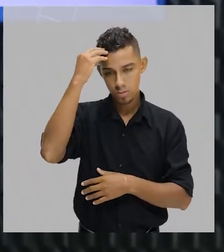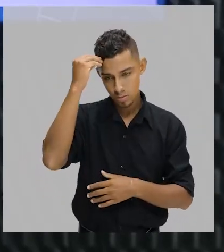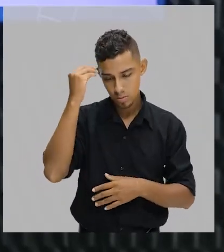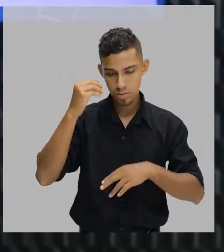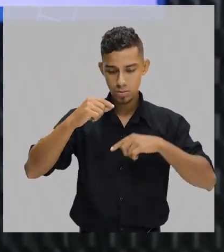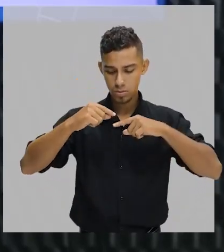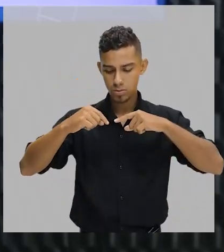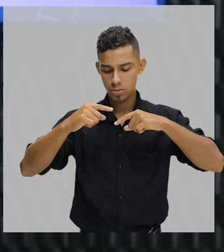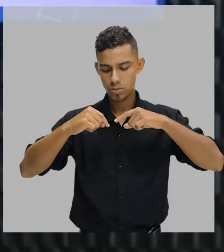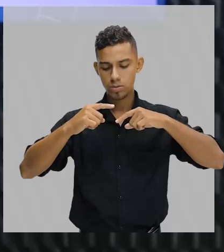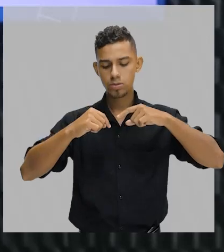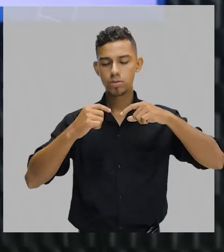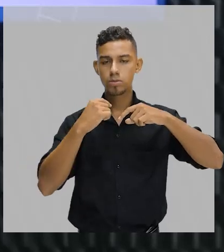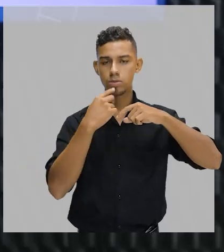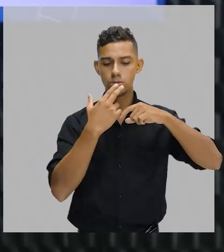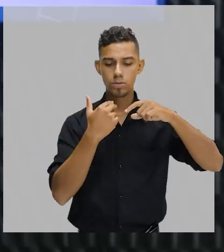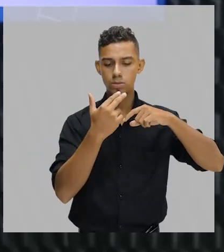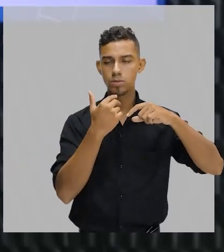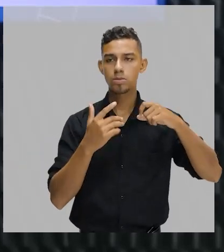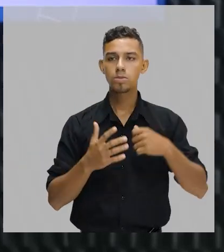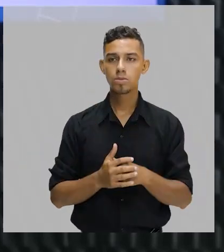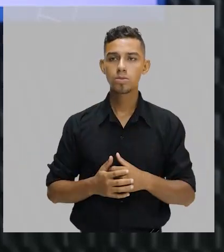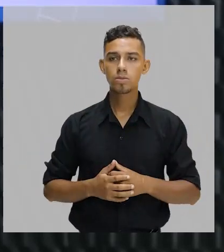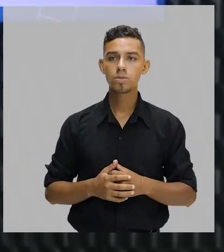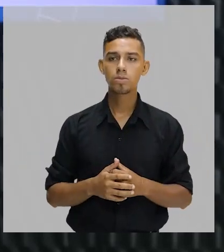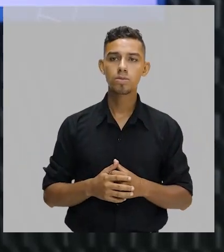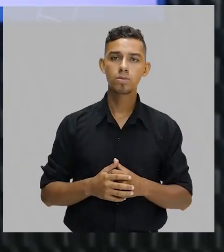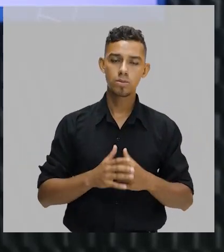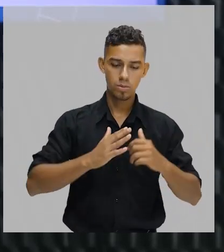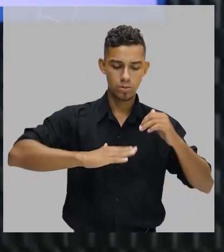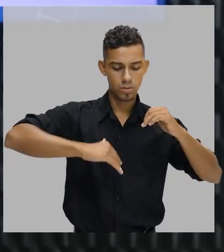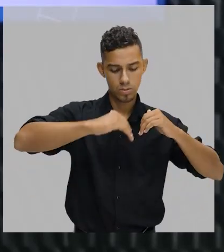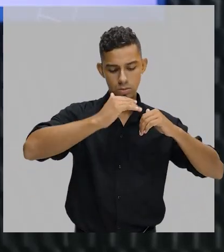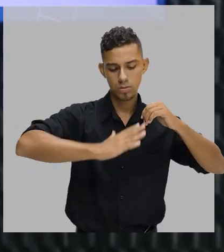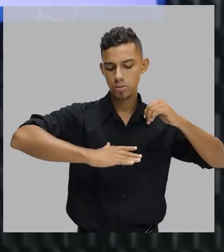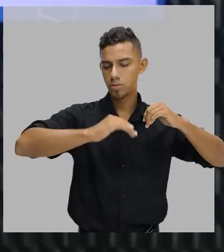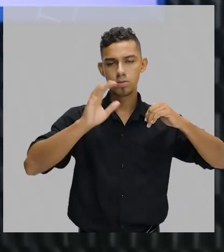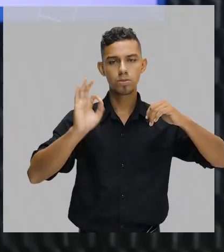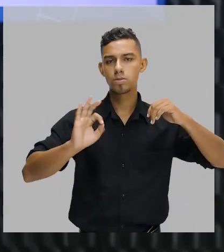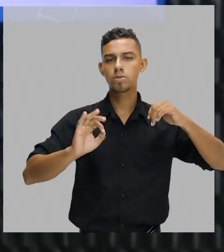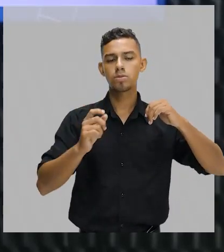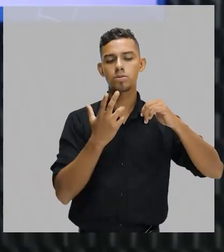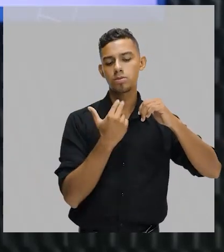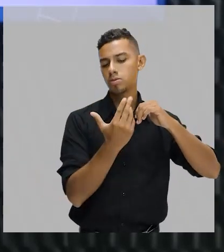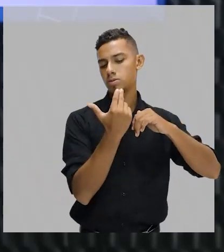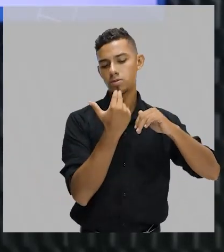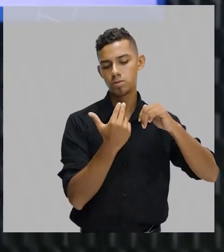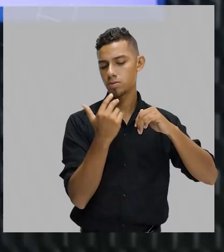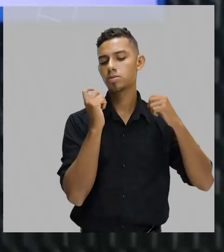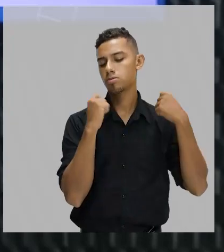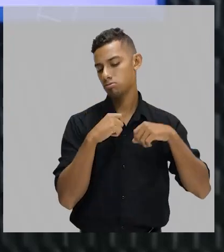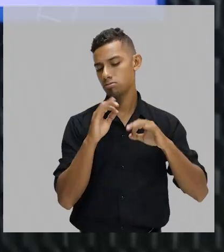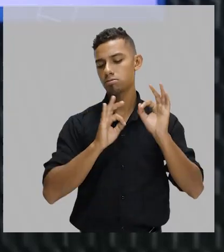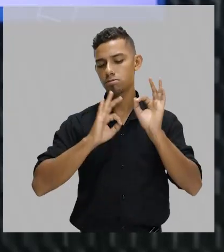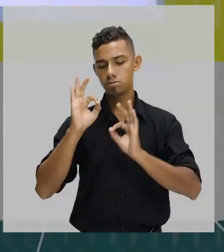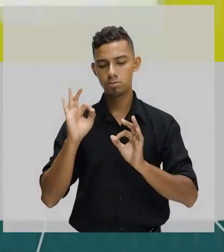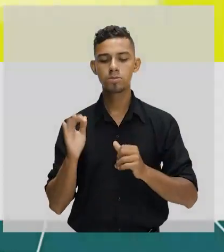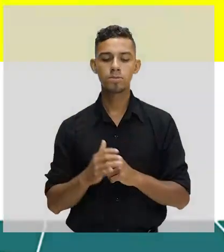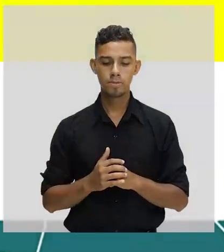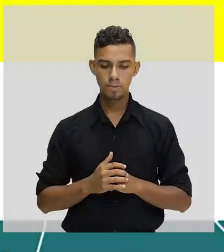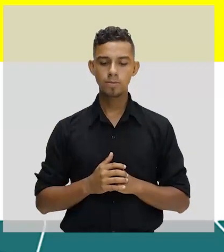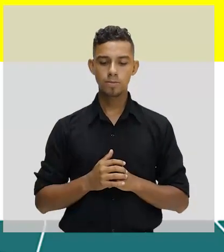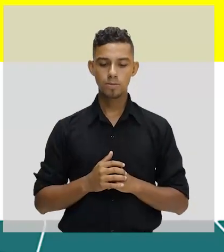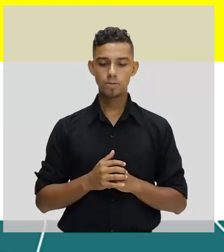unhas. Tem gente que faz pintura em unhas. Né? Pois é, ela não só passa o esmalte, ou ele só passa o esmalte na unha. Ele pode criar várias pinturas naquela